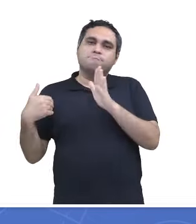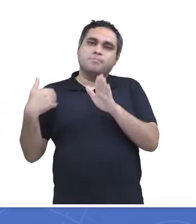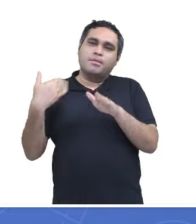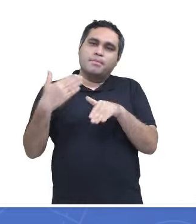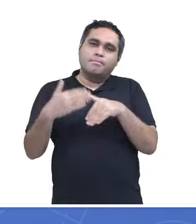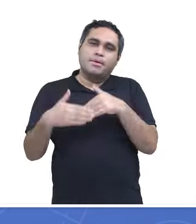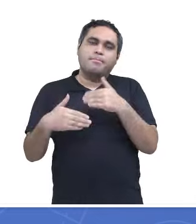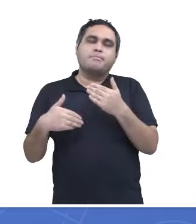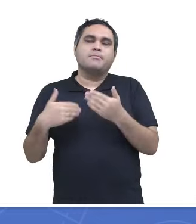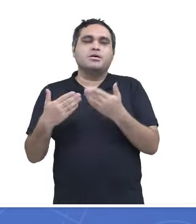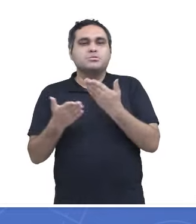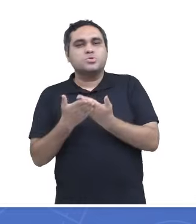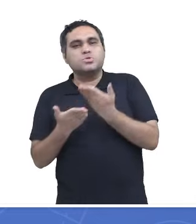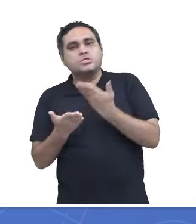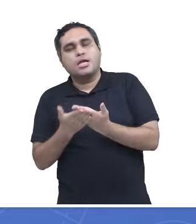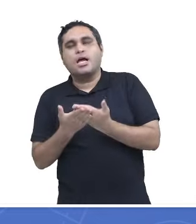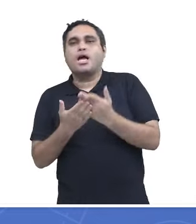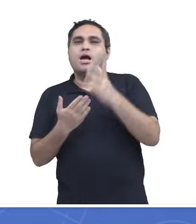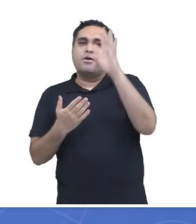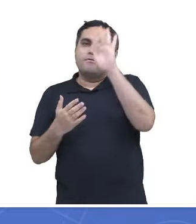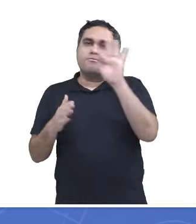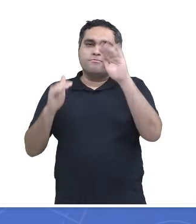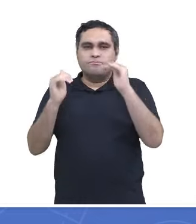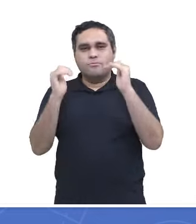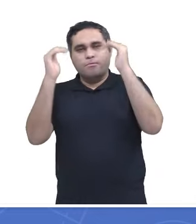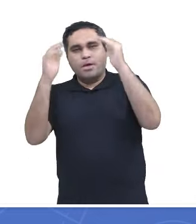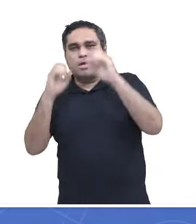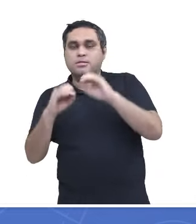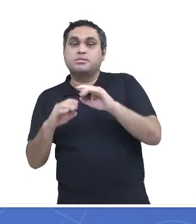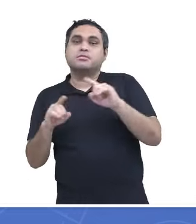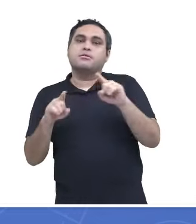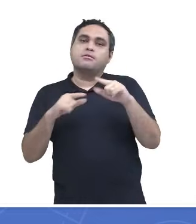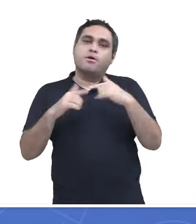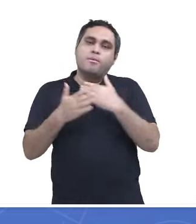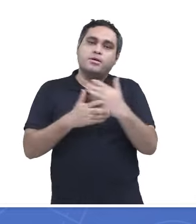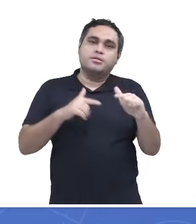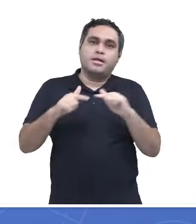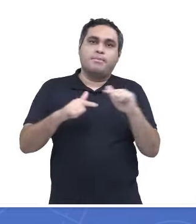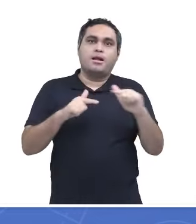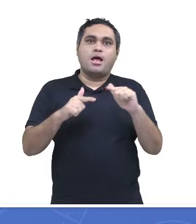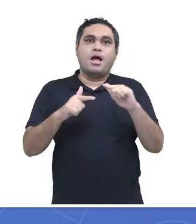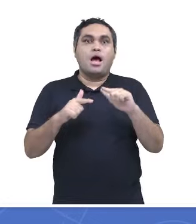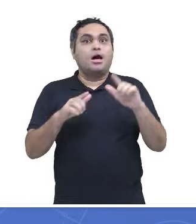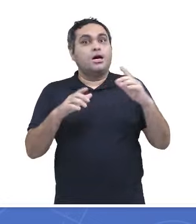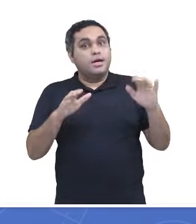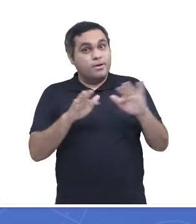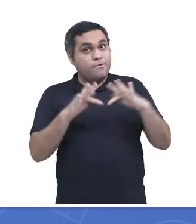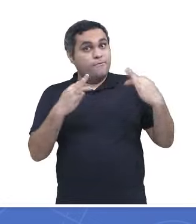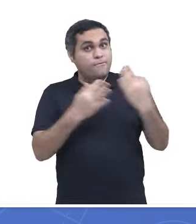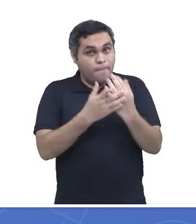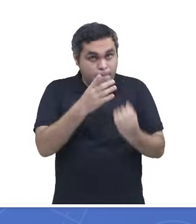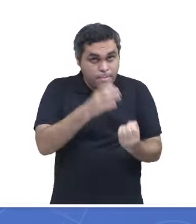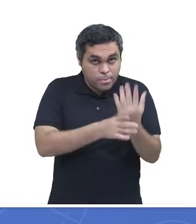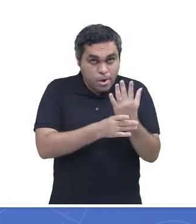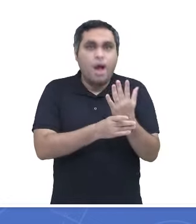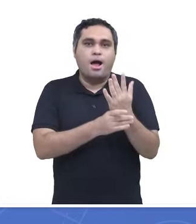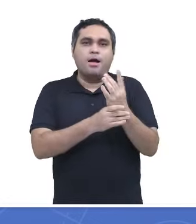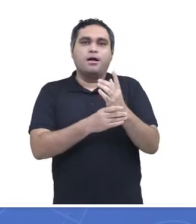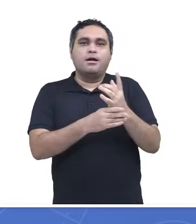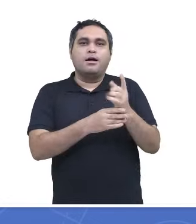juventude, estudava, fazia universidade, começava a trabalhar, constituía uma nova família. Aí você então era